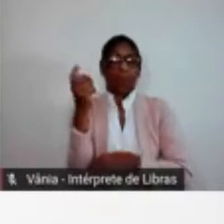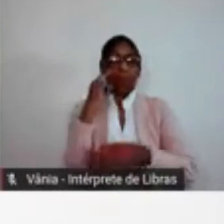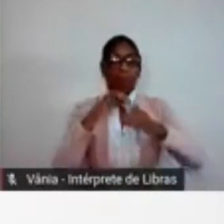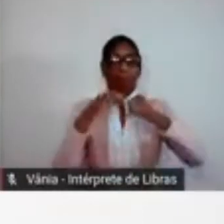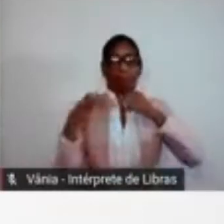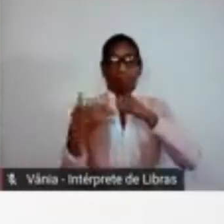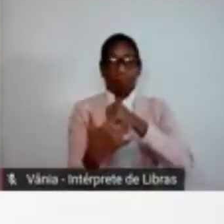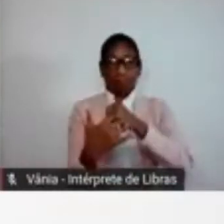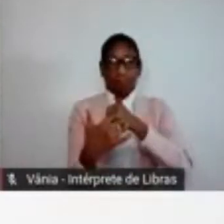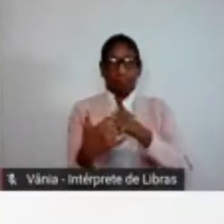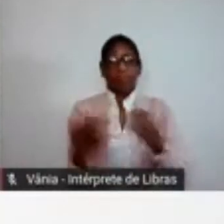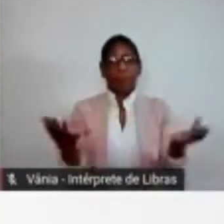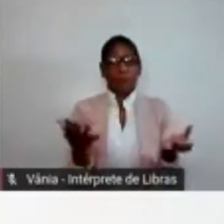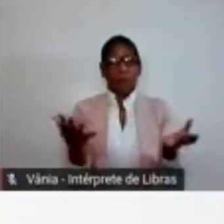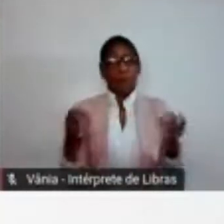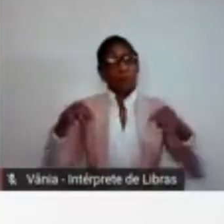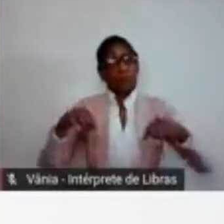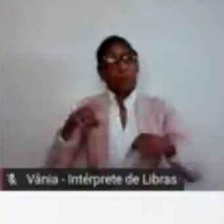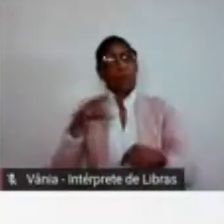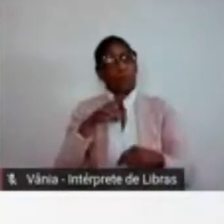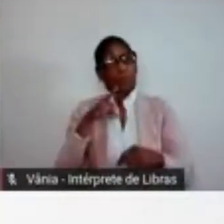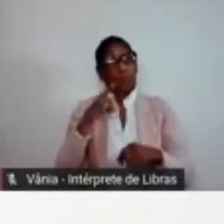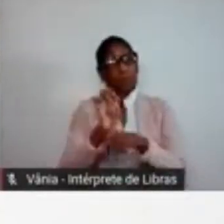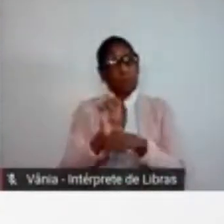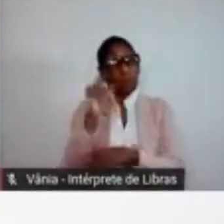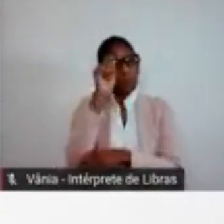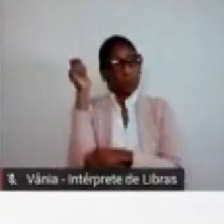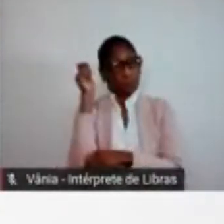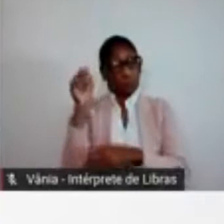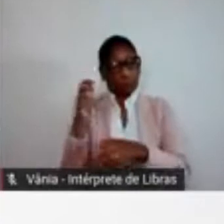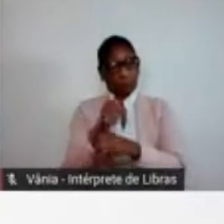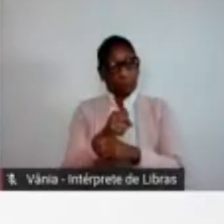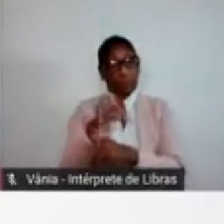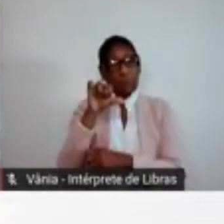coronavírus. Nesse momento, nós temos no nosso estado